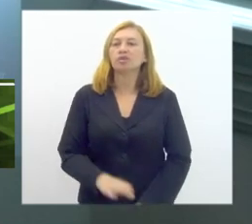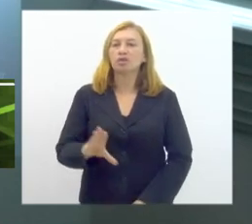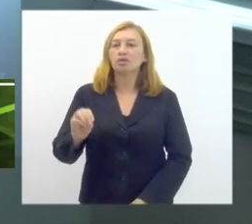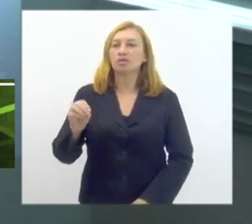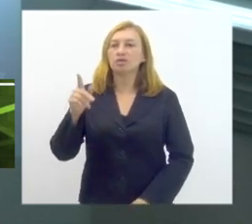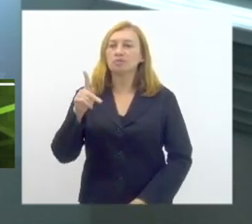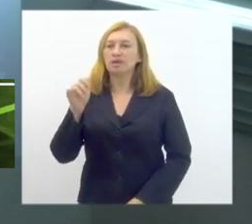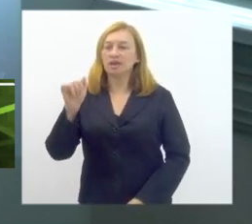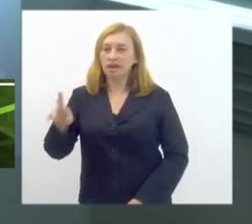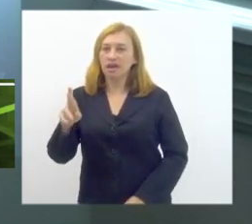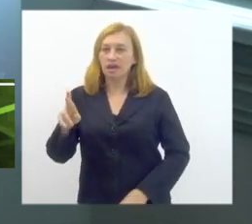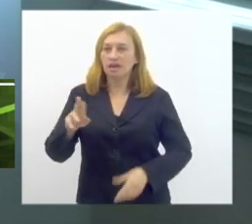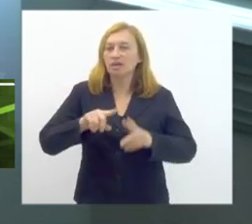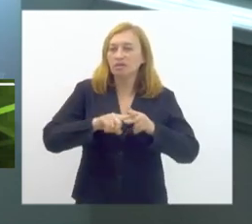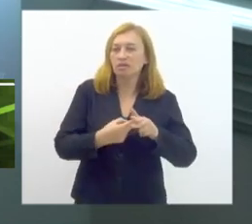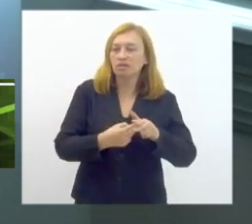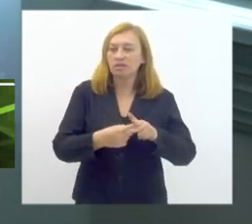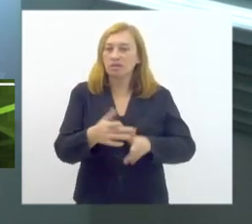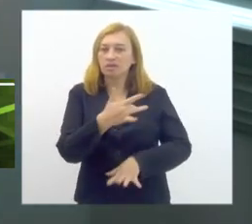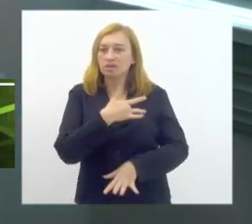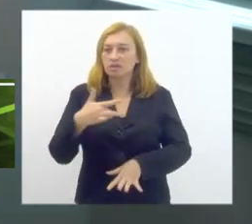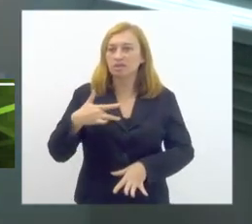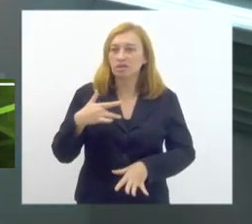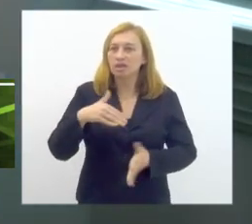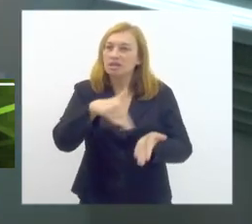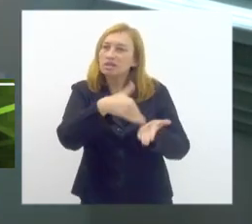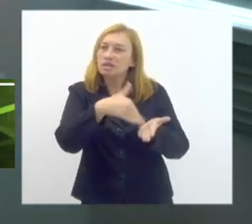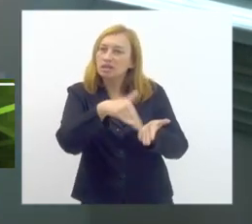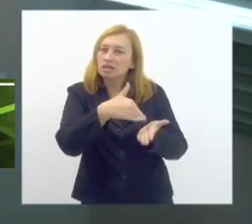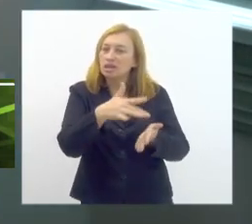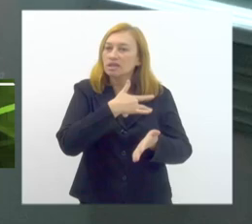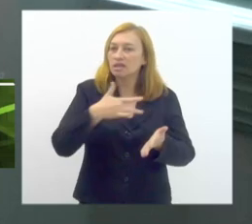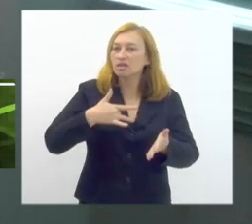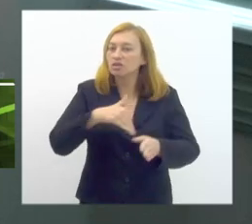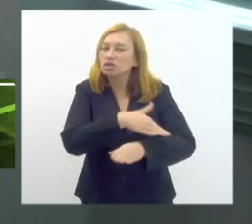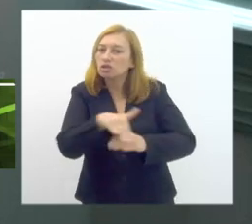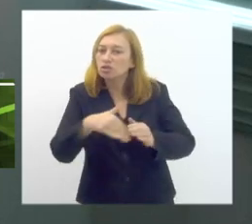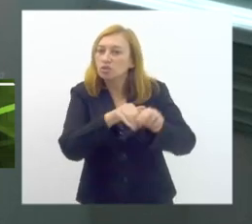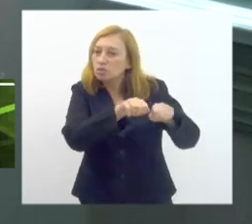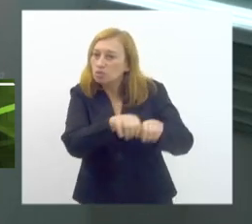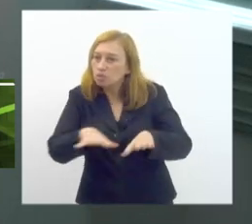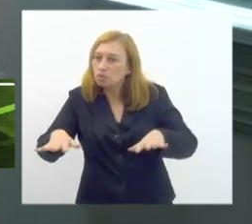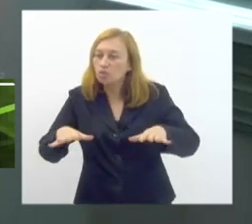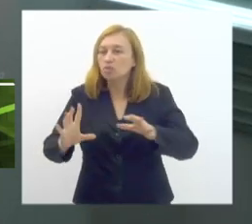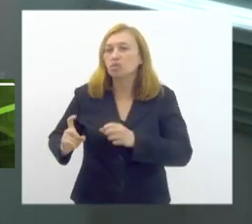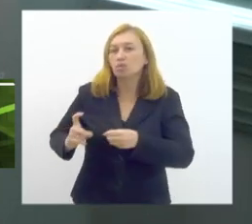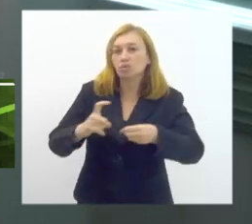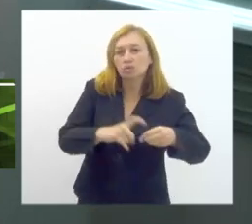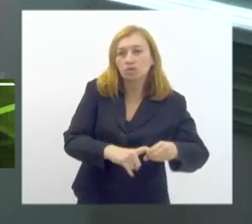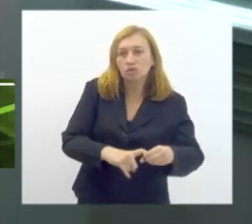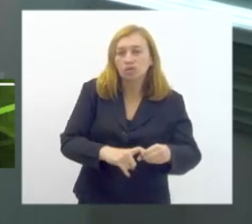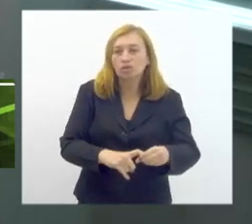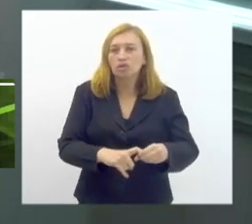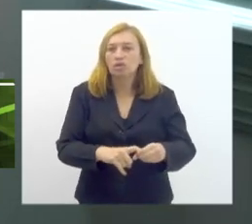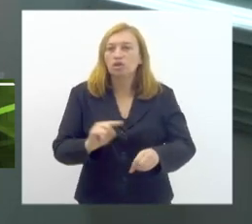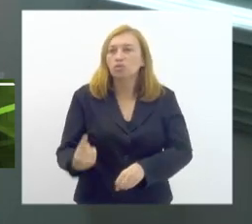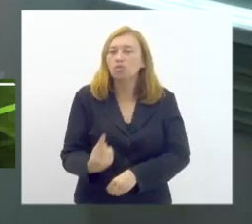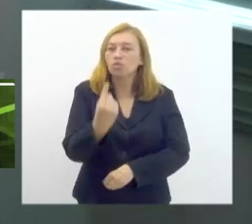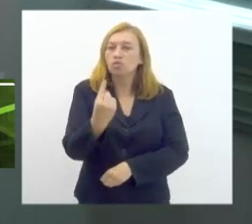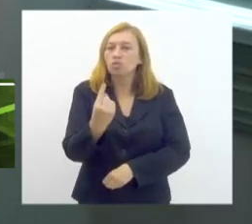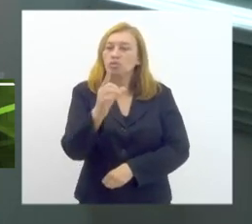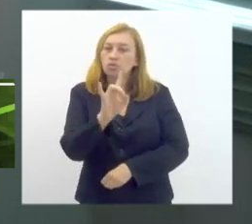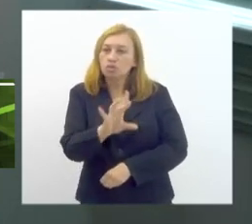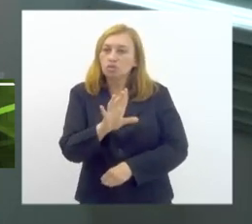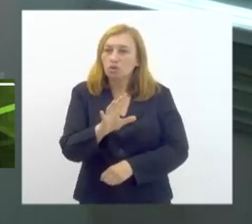do transporte sanitário eletivo para a Secretaria de Saúde de todos os entes consorciados, em que o único provedor